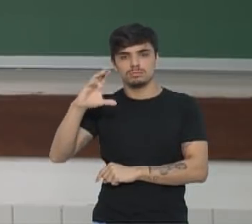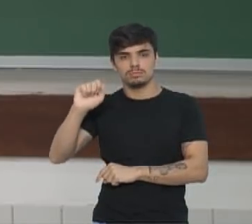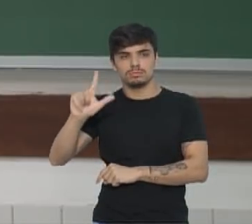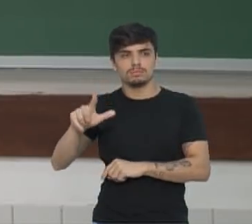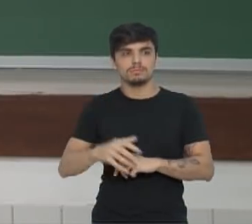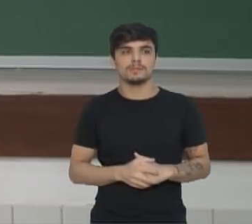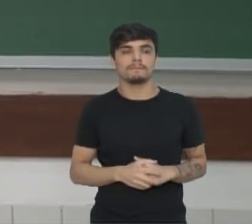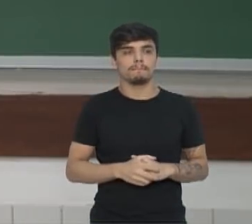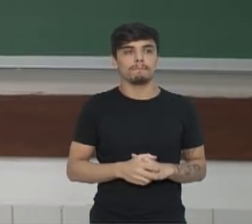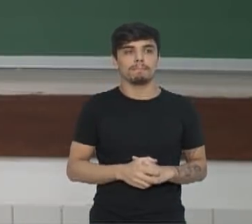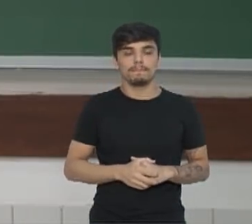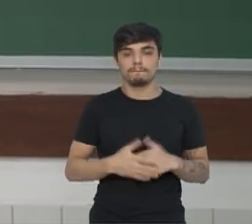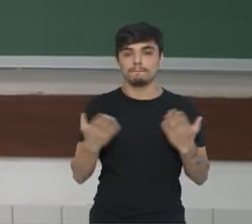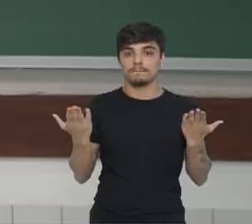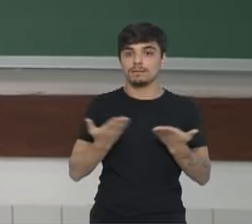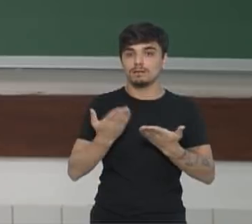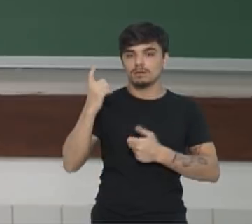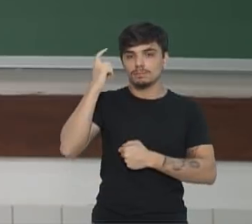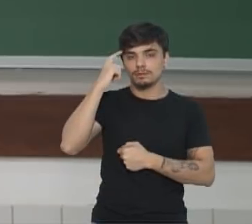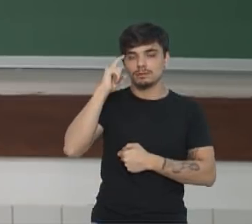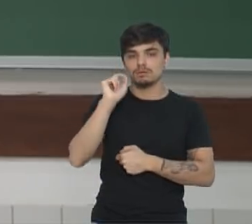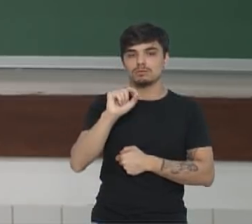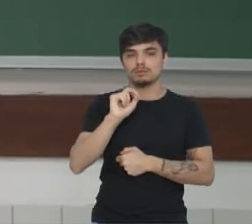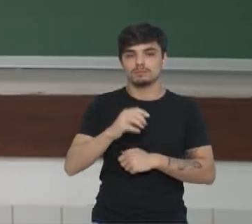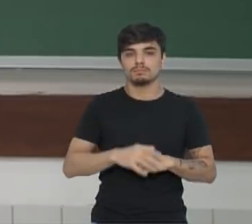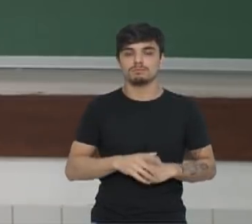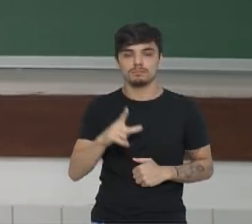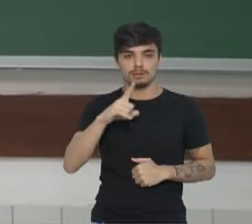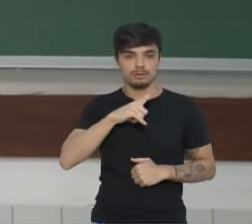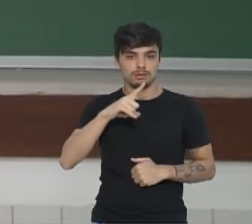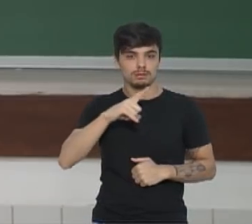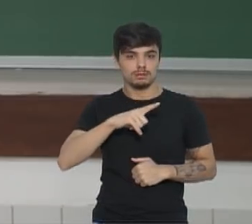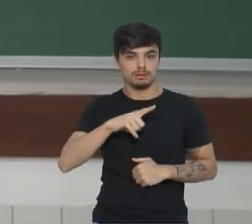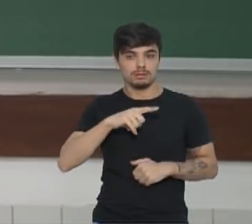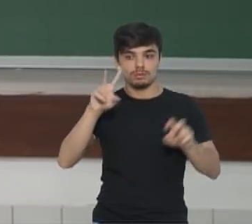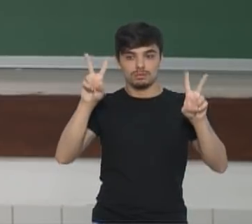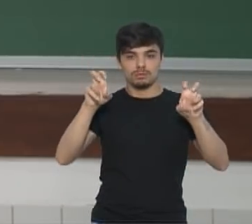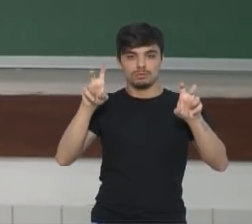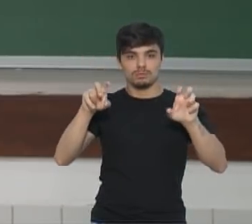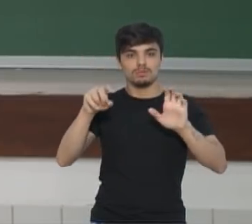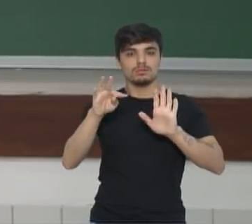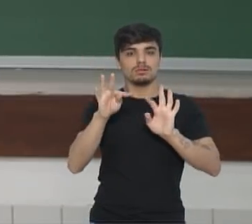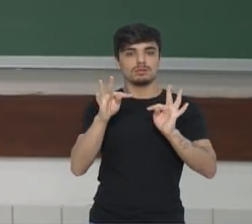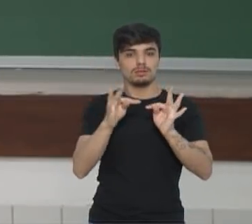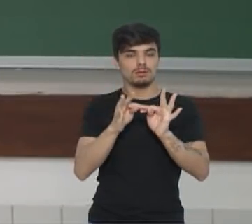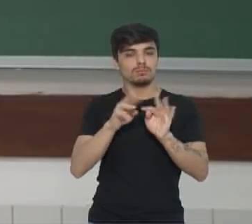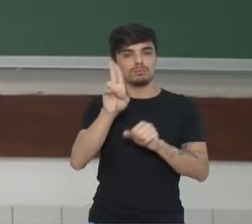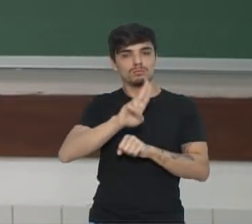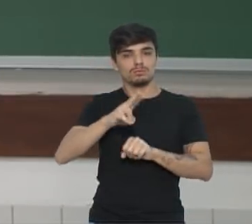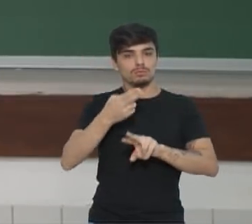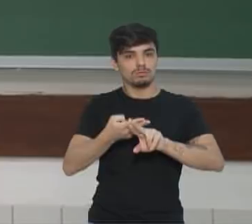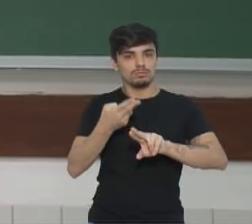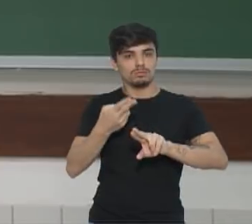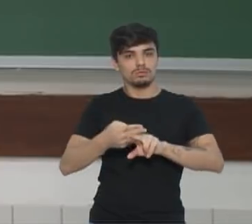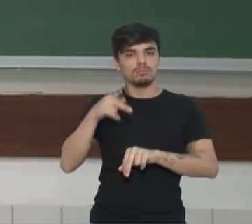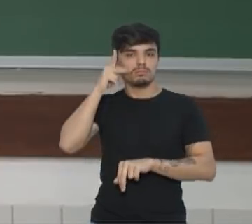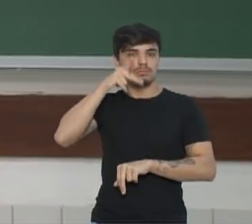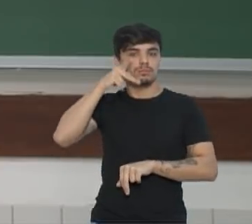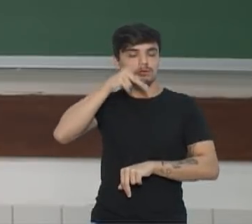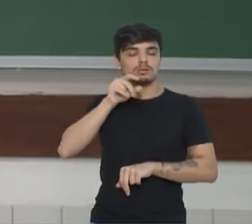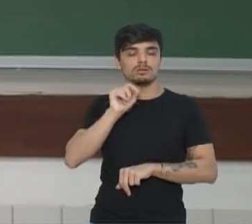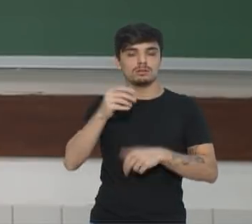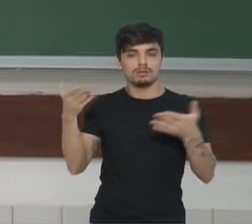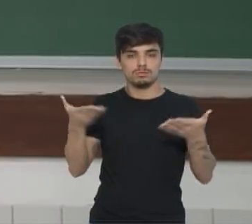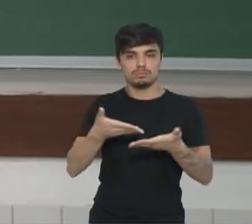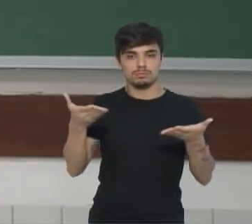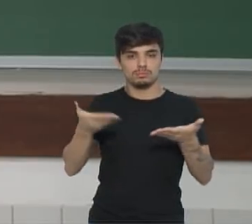Certo? Mas vamos, então, pensar aí. Existem dois termos que são muito usados na política hoje em dia. Vocês já ouviram falar, com